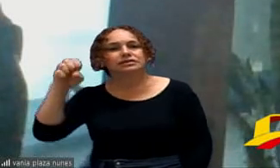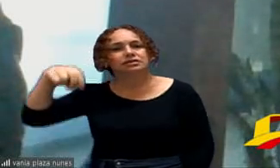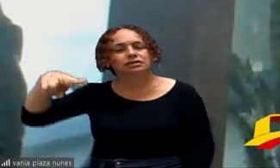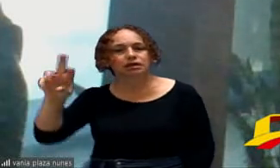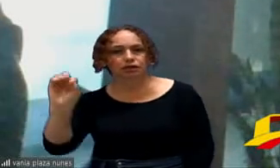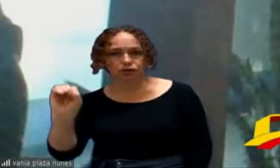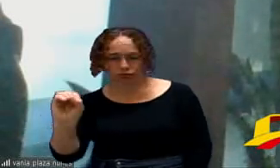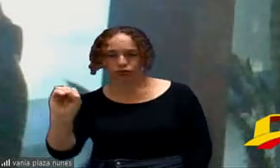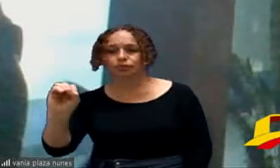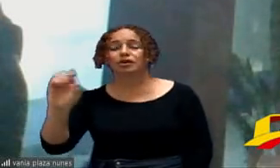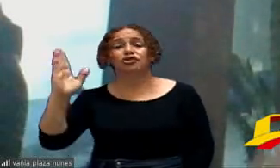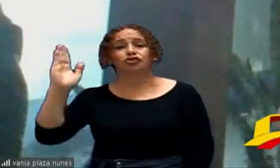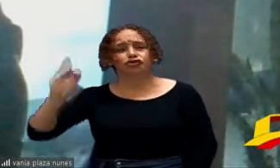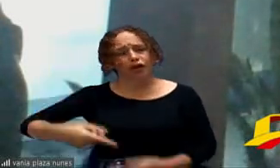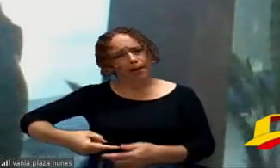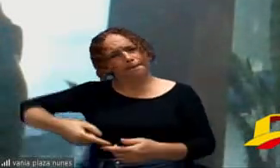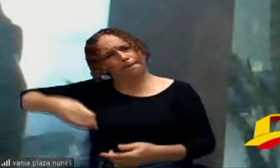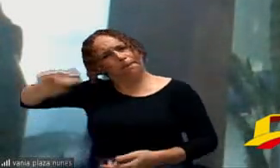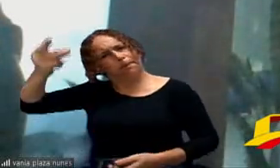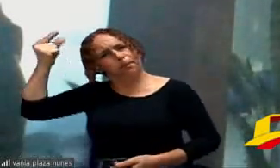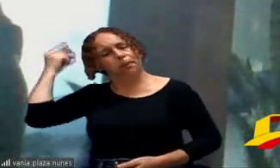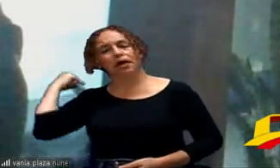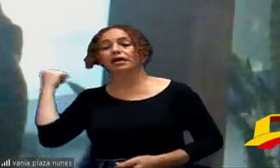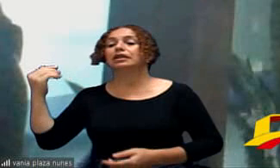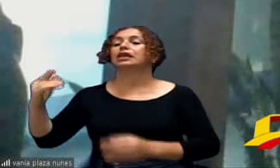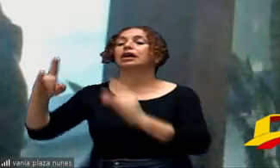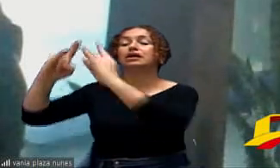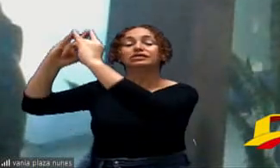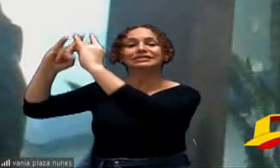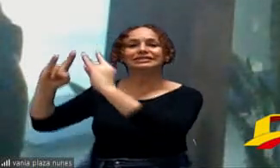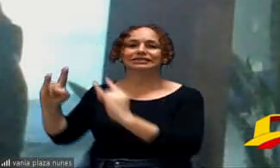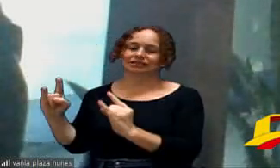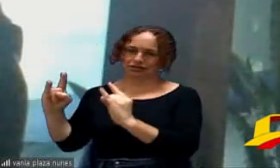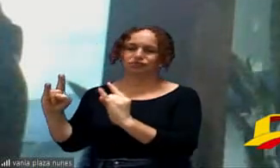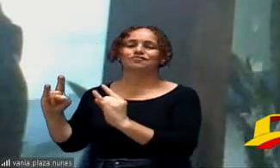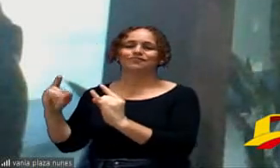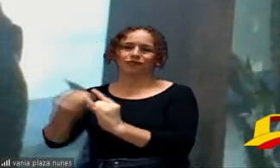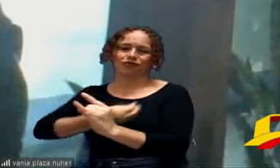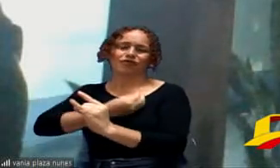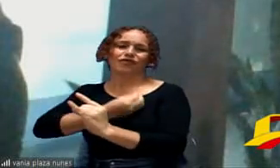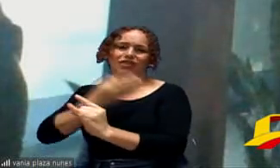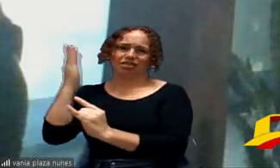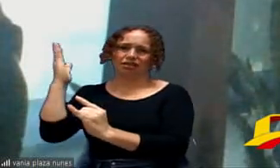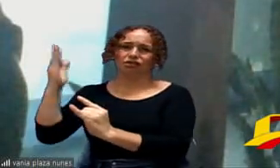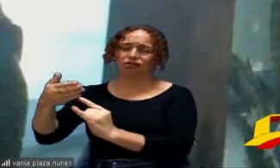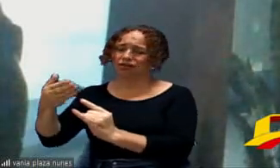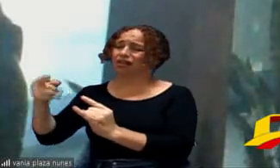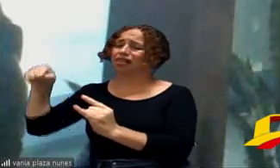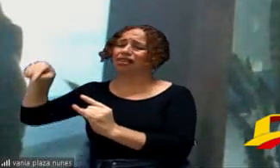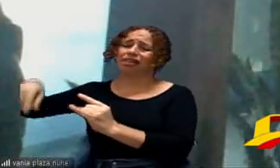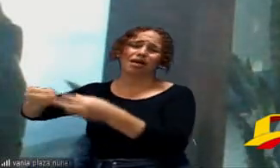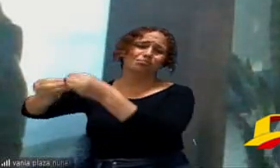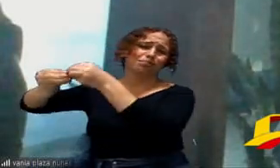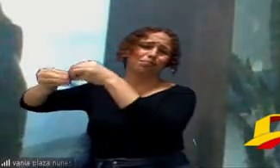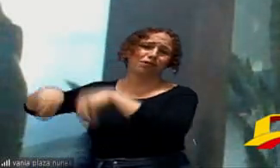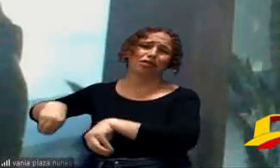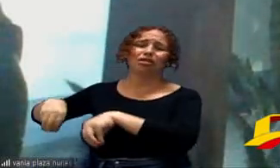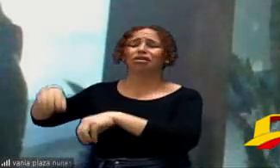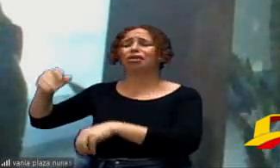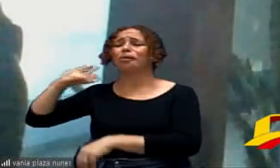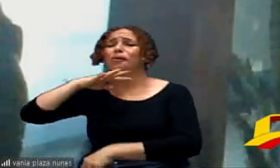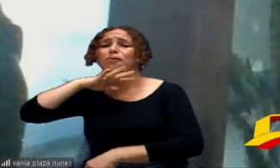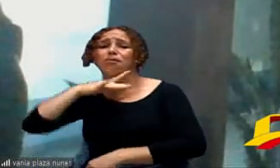circo. Ele enfrentou uma grande viagem e chegou no zoológico de Sorocaba, há muito tempo atrás. Naquele momento,